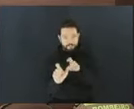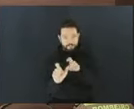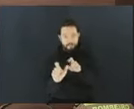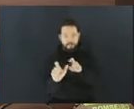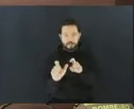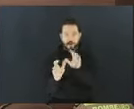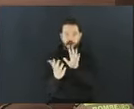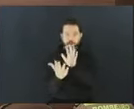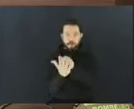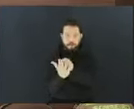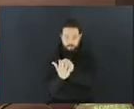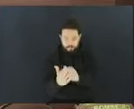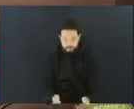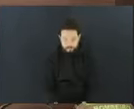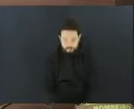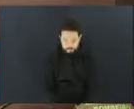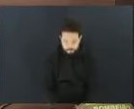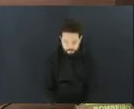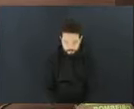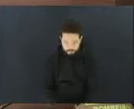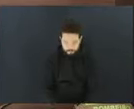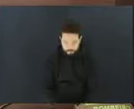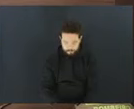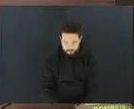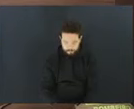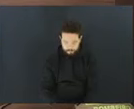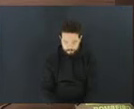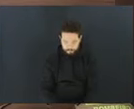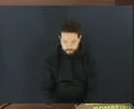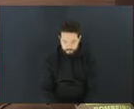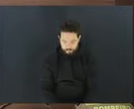Conforme requerimento